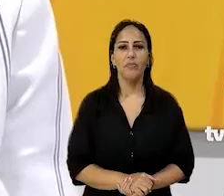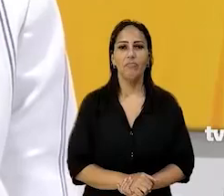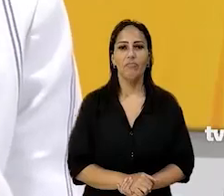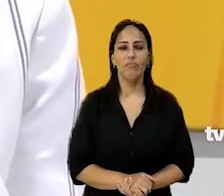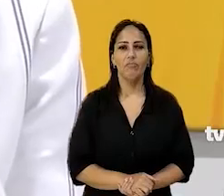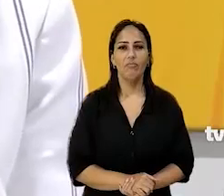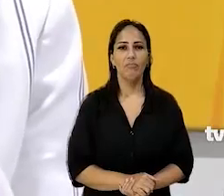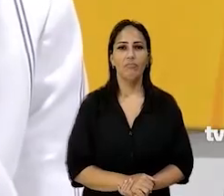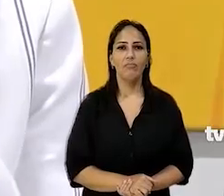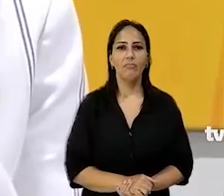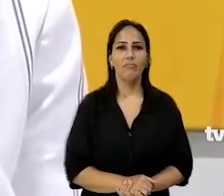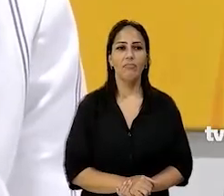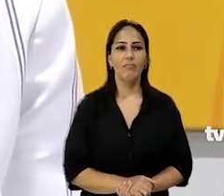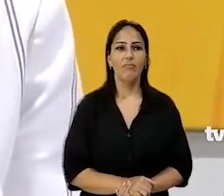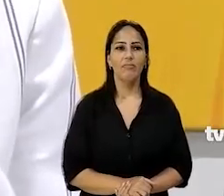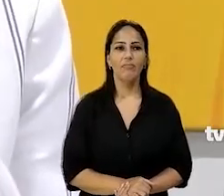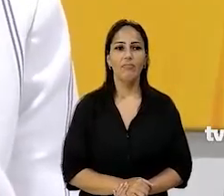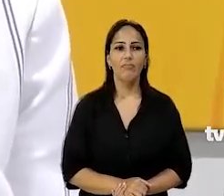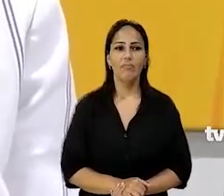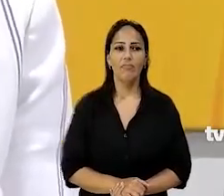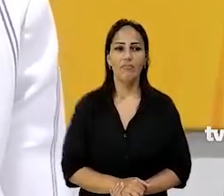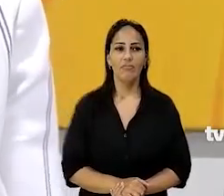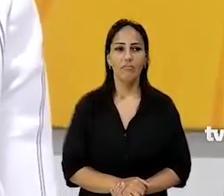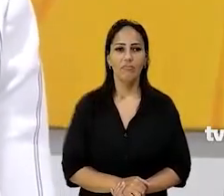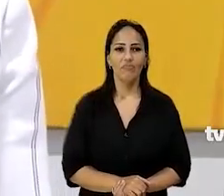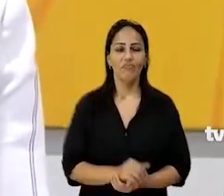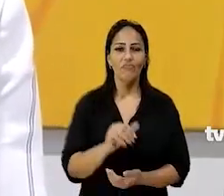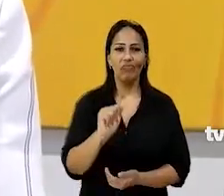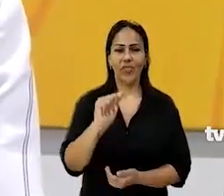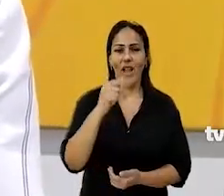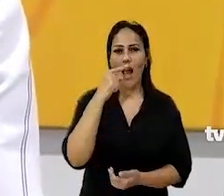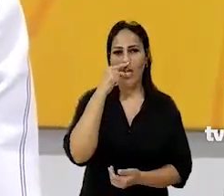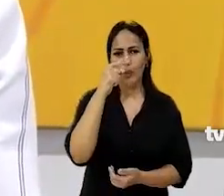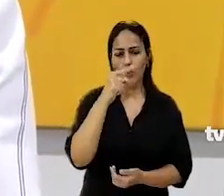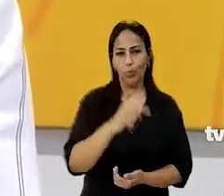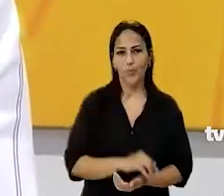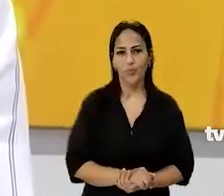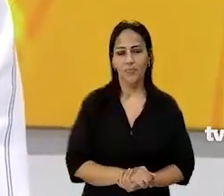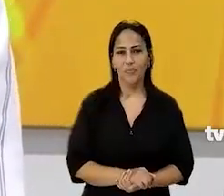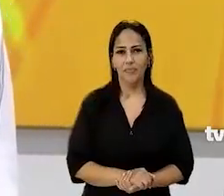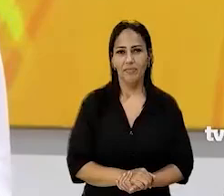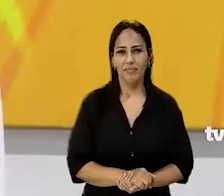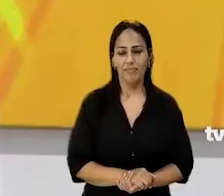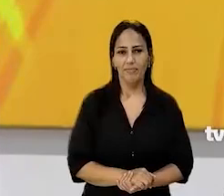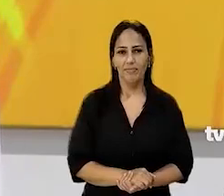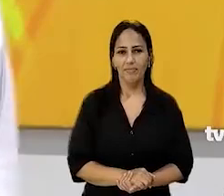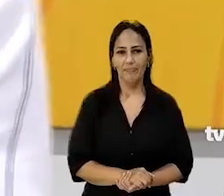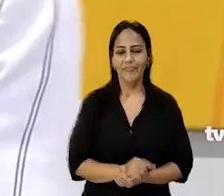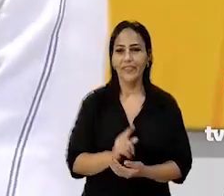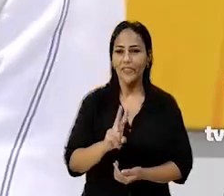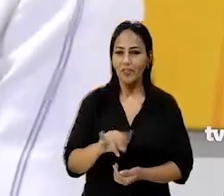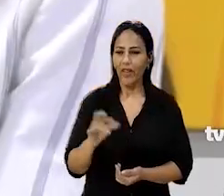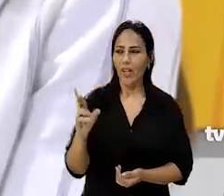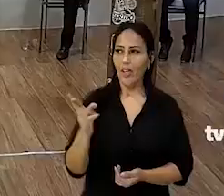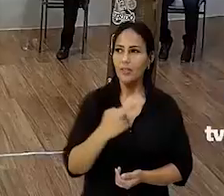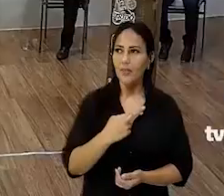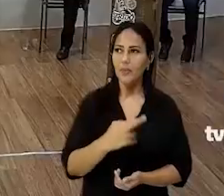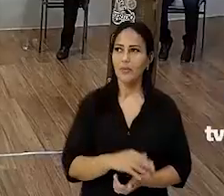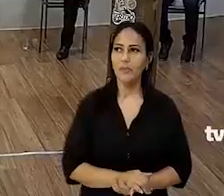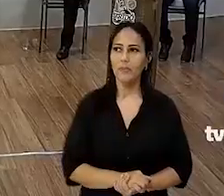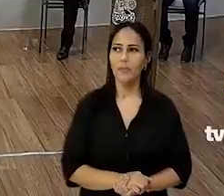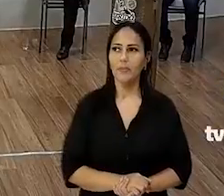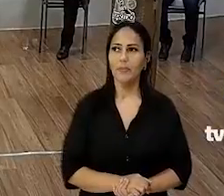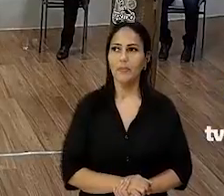Quem vai responder essa pergunta é o candidato Artur Maynard. Candidato Artur Maynard, pode se